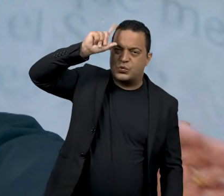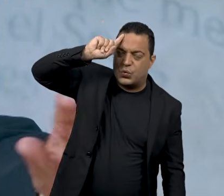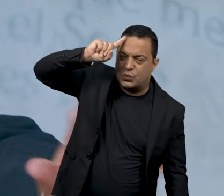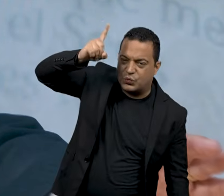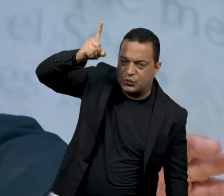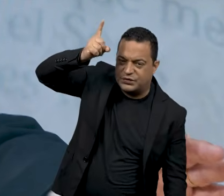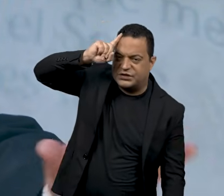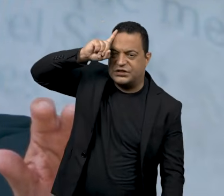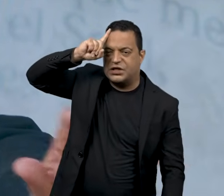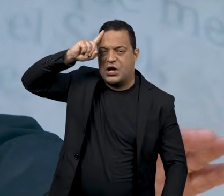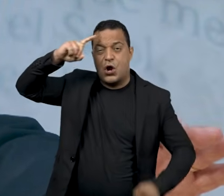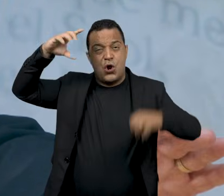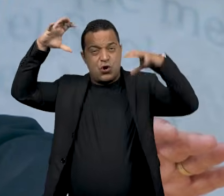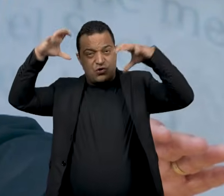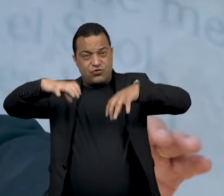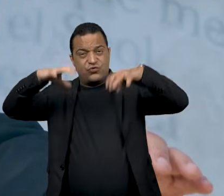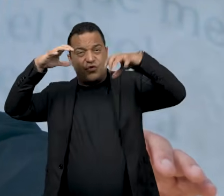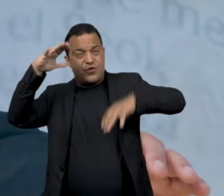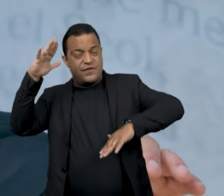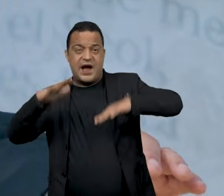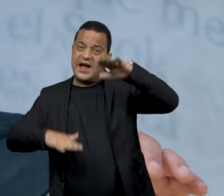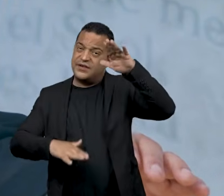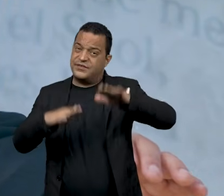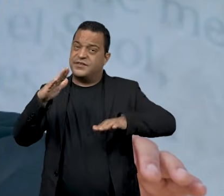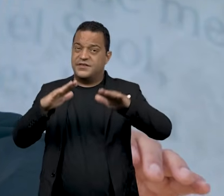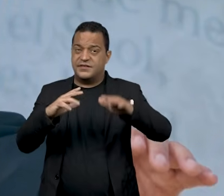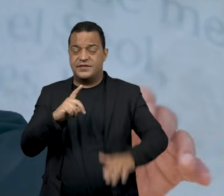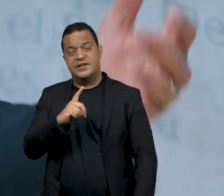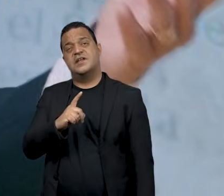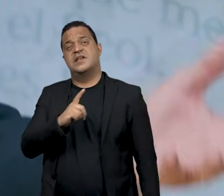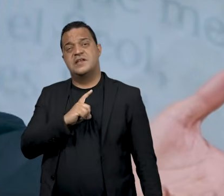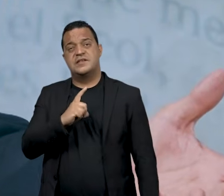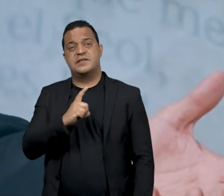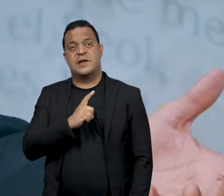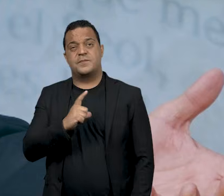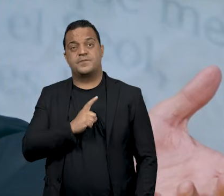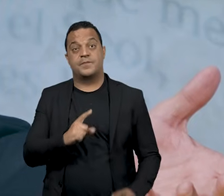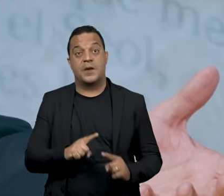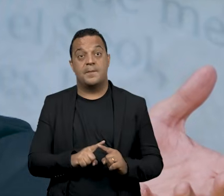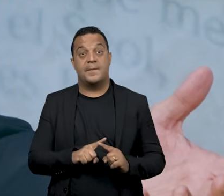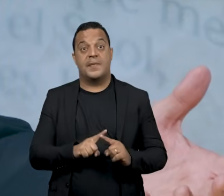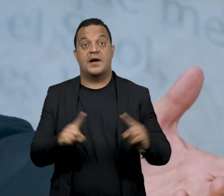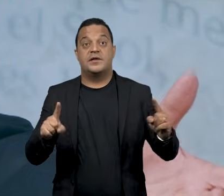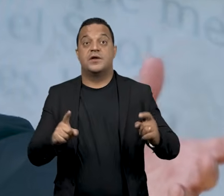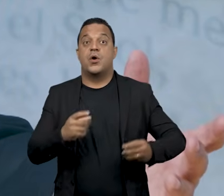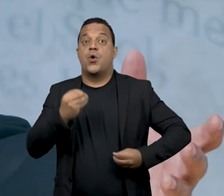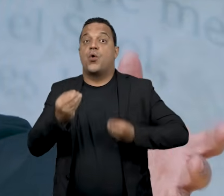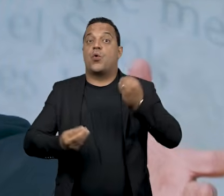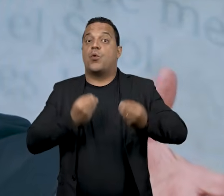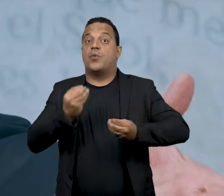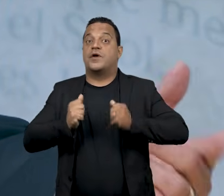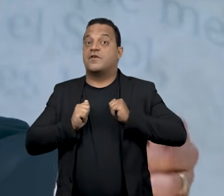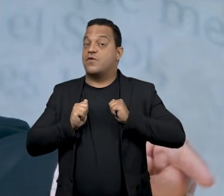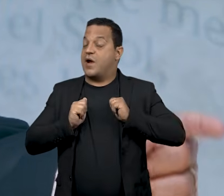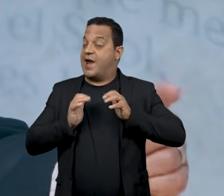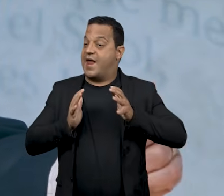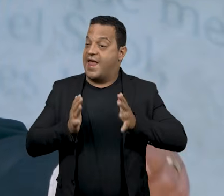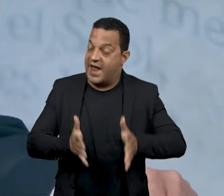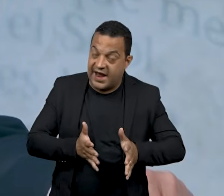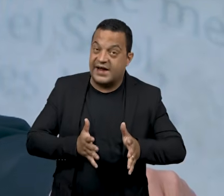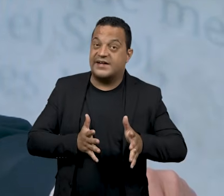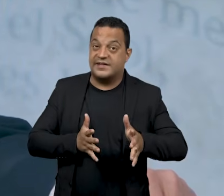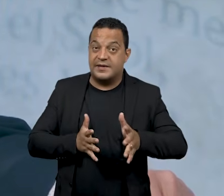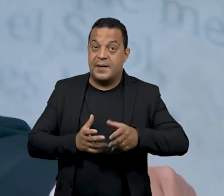todos. Seja servo de Deus ou não seja, existem dias ensolarados e existem dias chuvosos. A questão é, precisamos